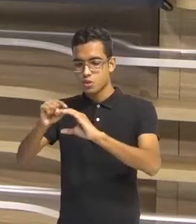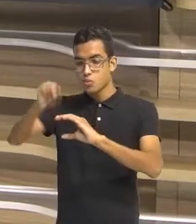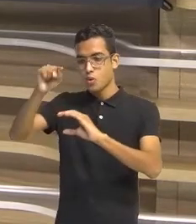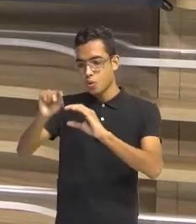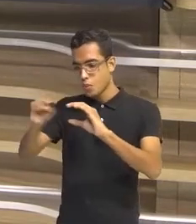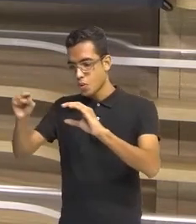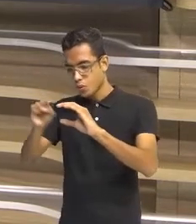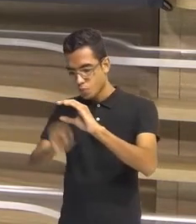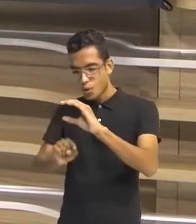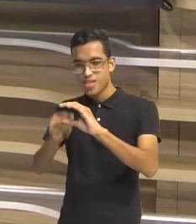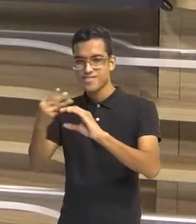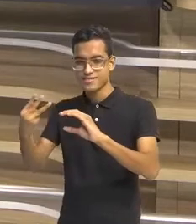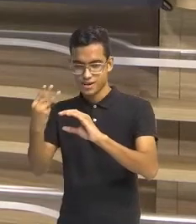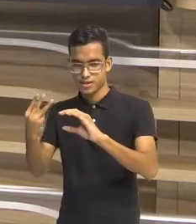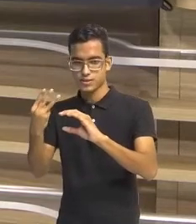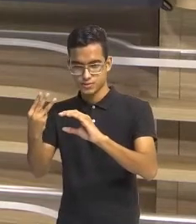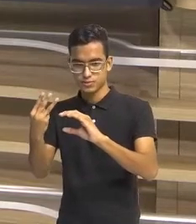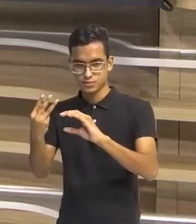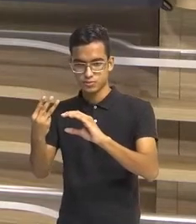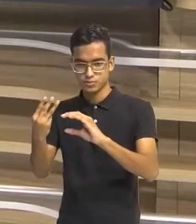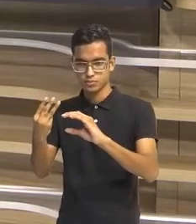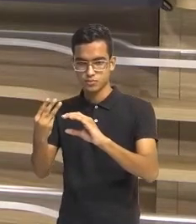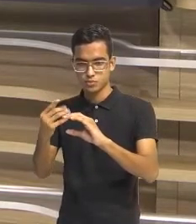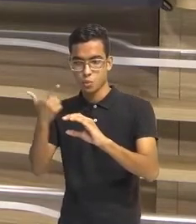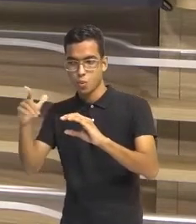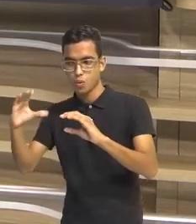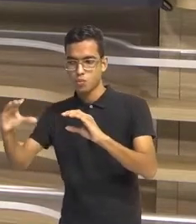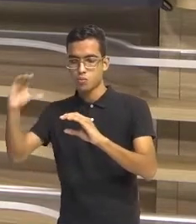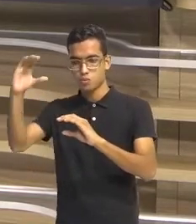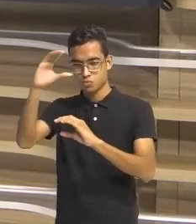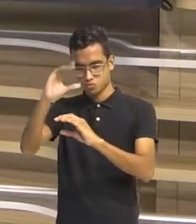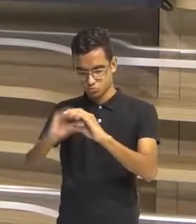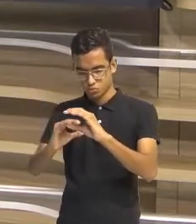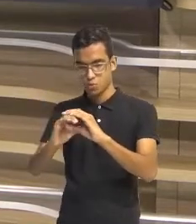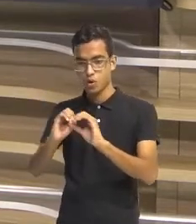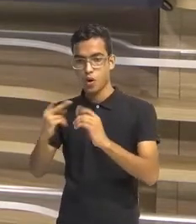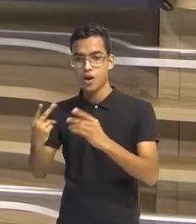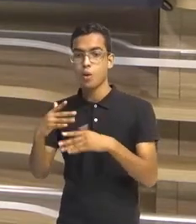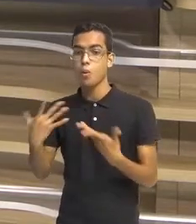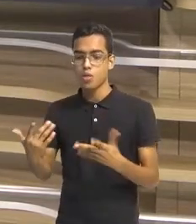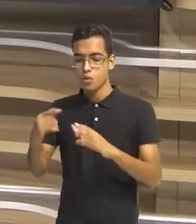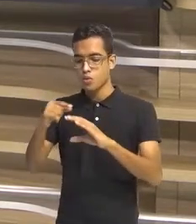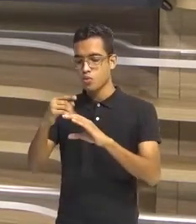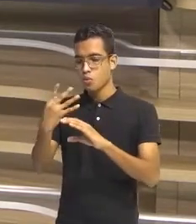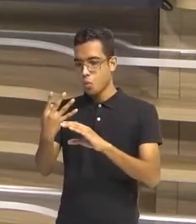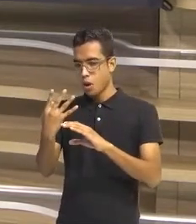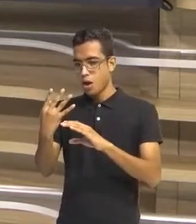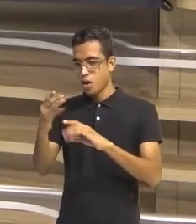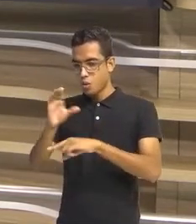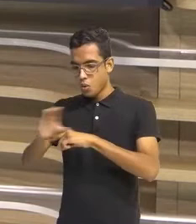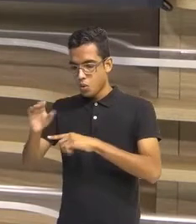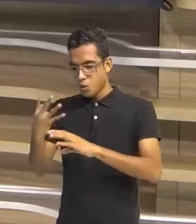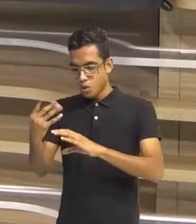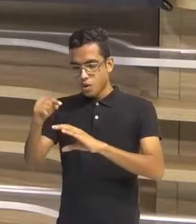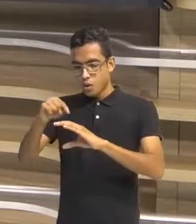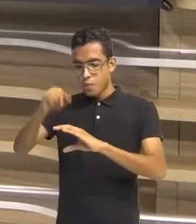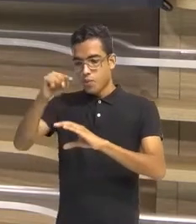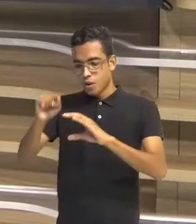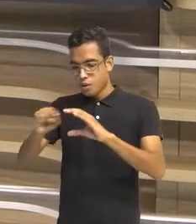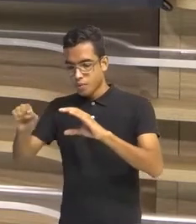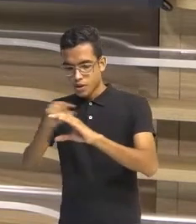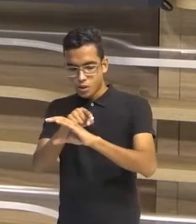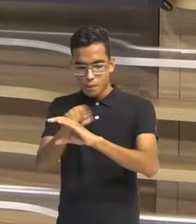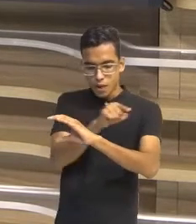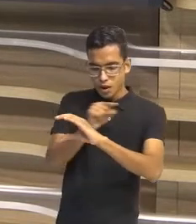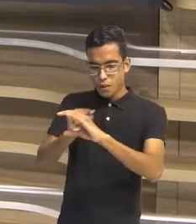carbonos diferentes, tá? Com outros carbonos. Enquanto que o quaternário é aquele que faz todas as ligações, ou seja,